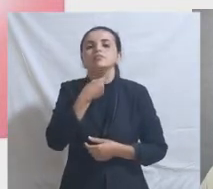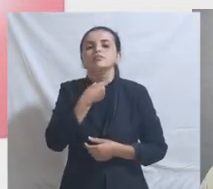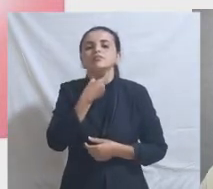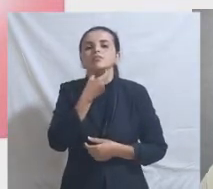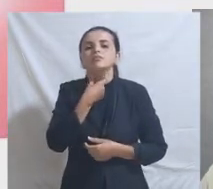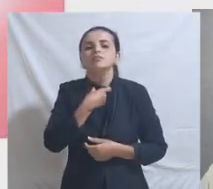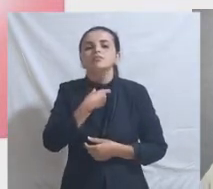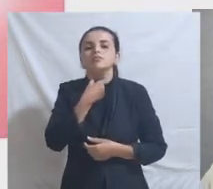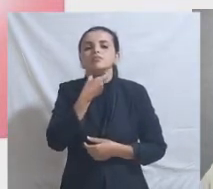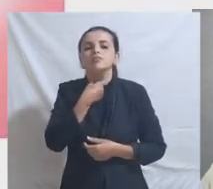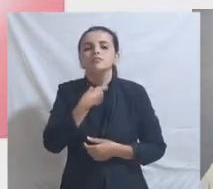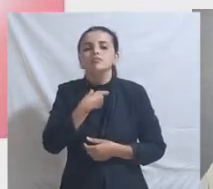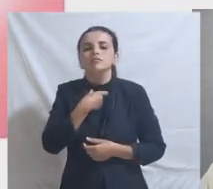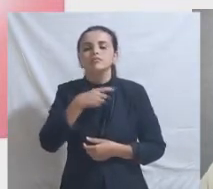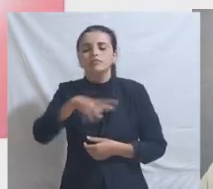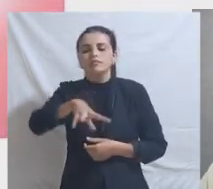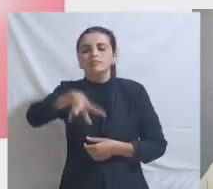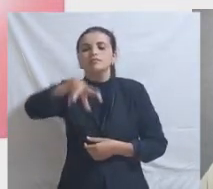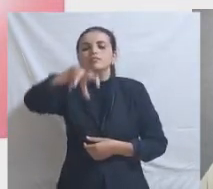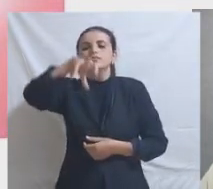finalidade. Então, vejam só.